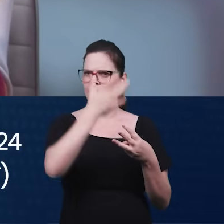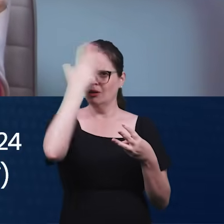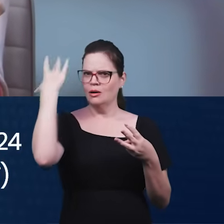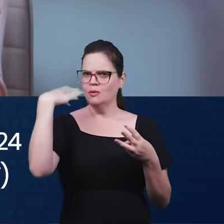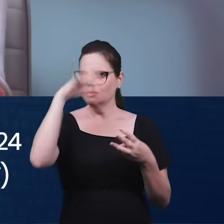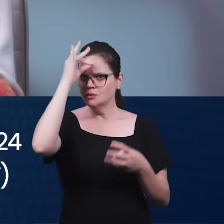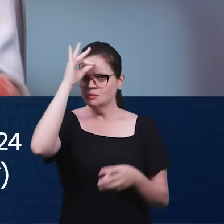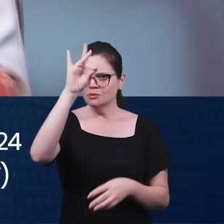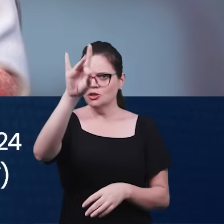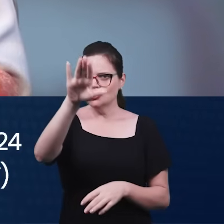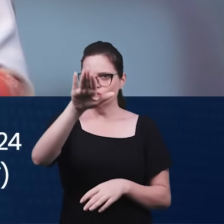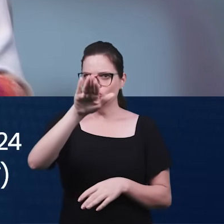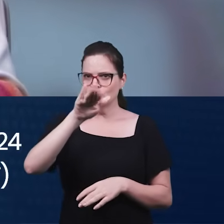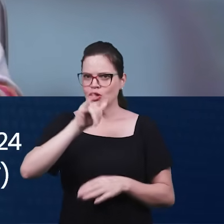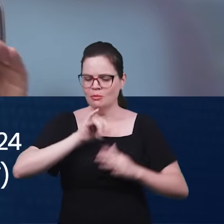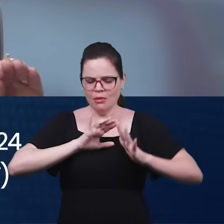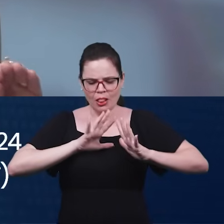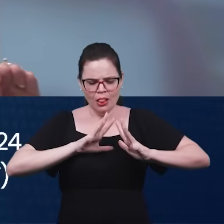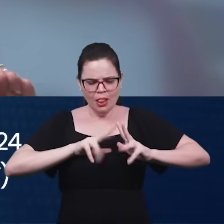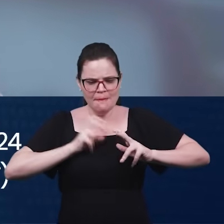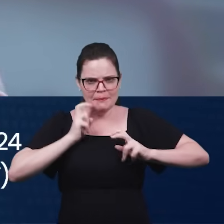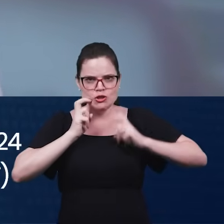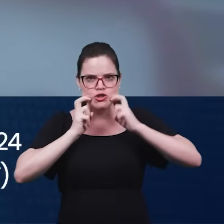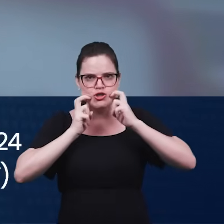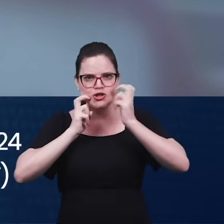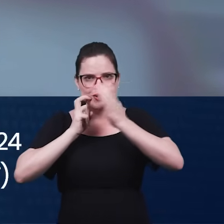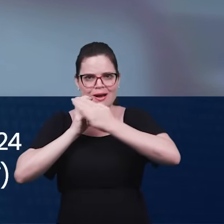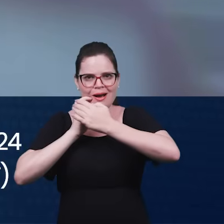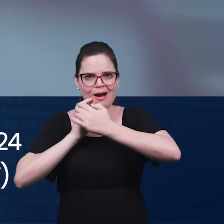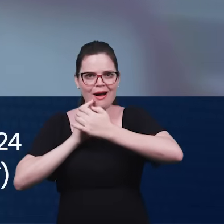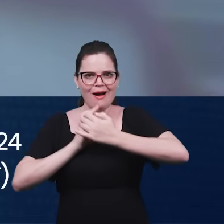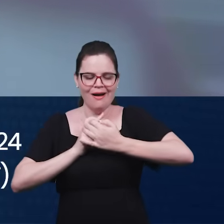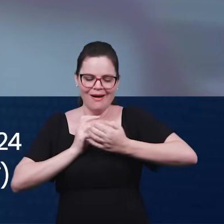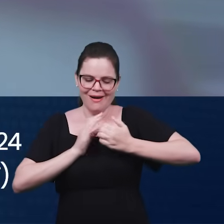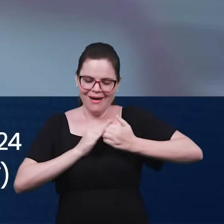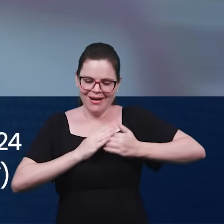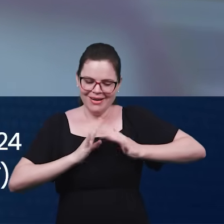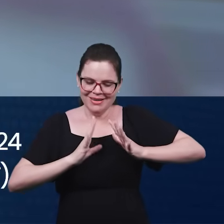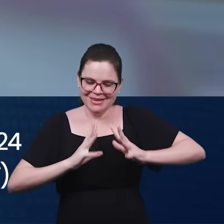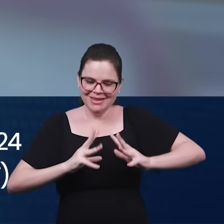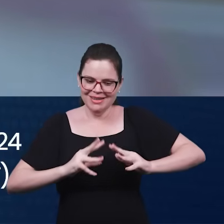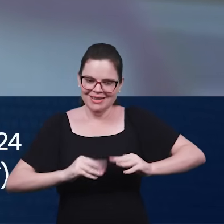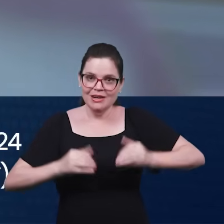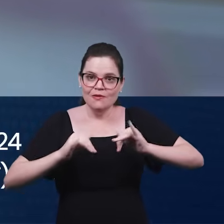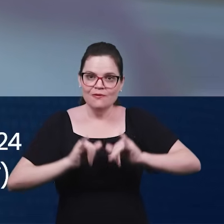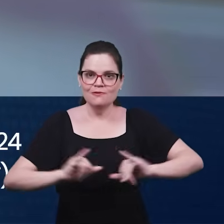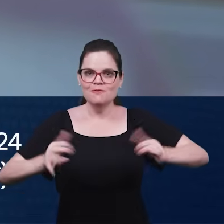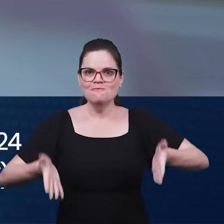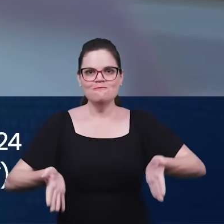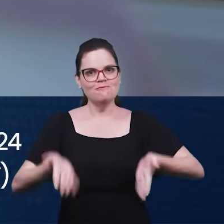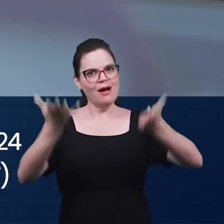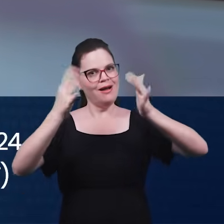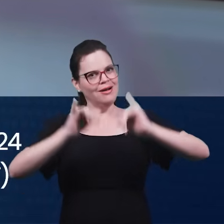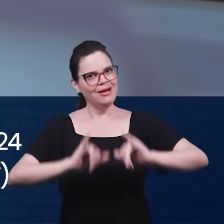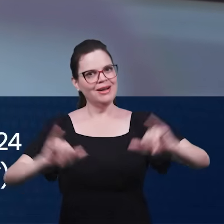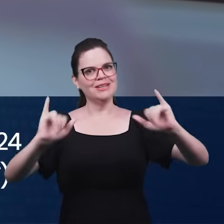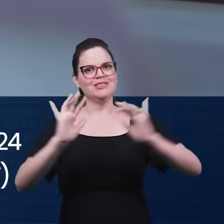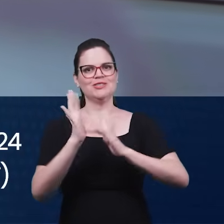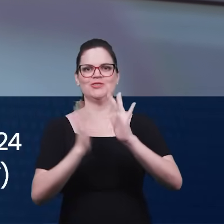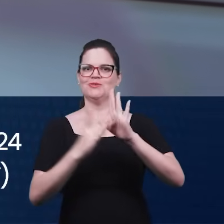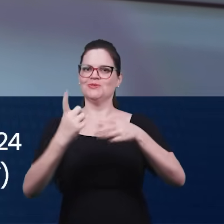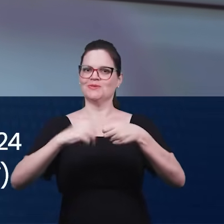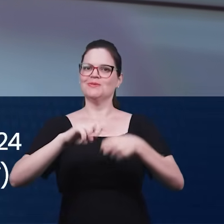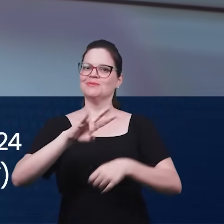chama agora para retirar toda essa timidez, toda essa vergonha e ide, proclamai a volta do Senhor